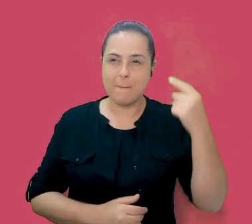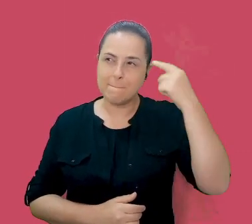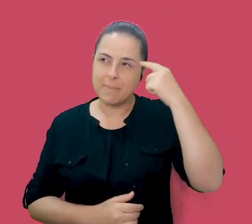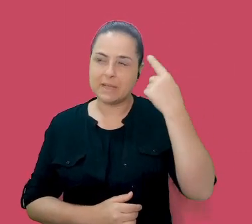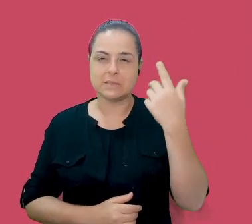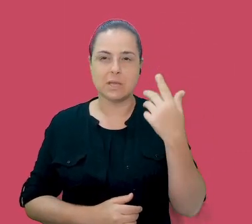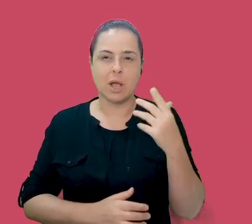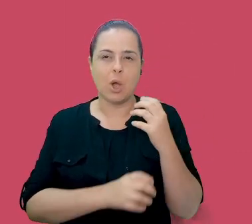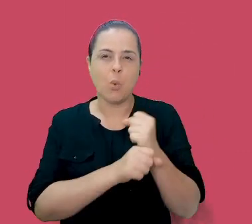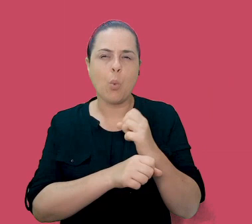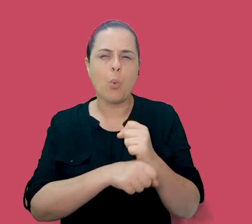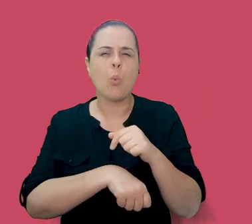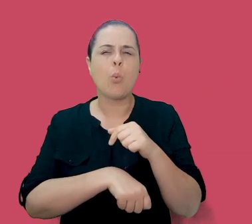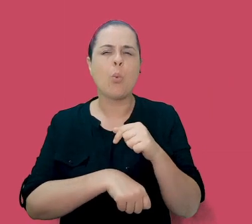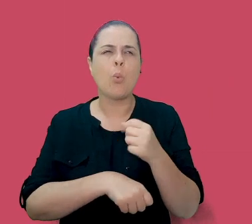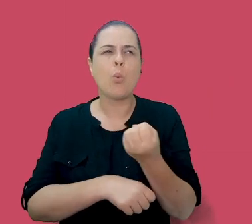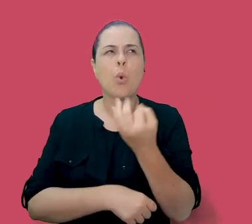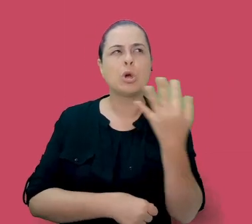55,